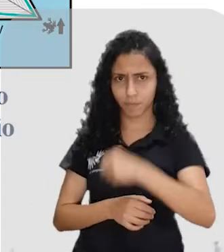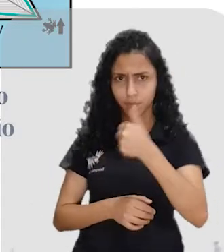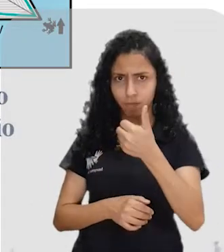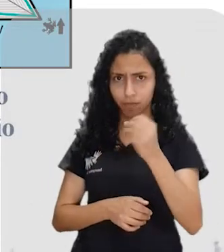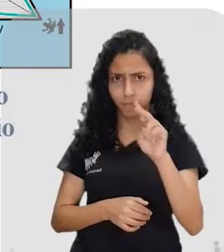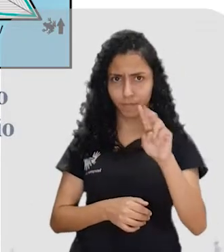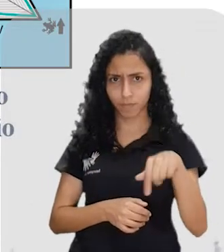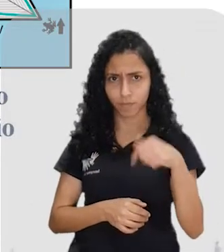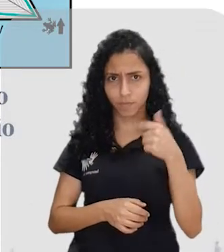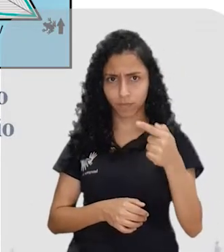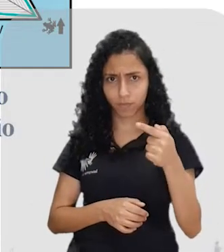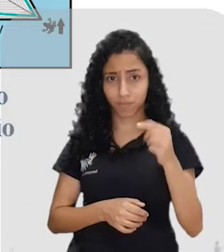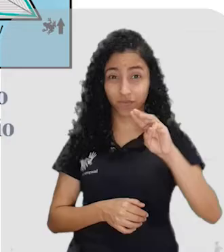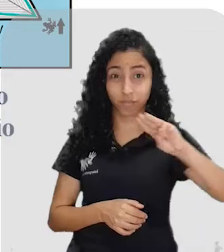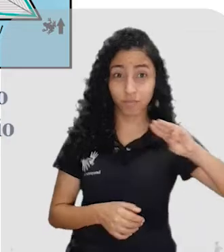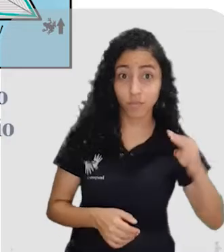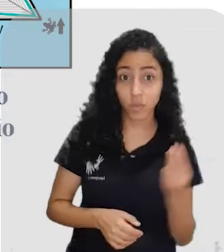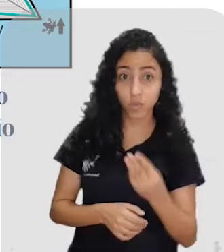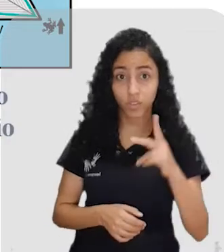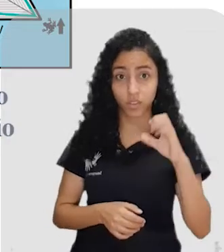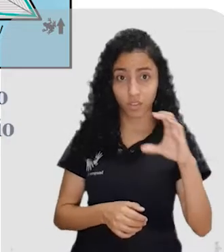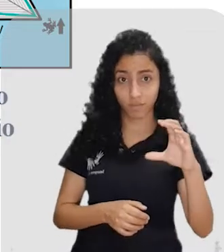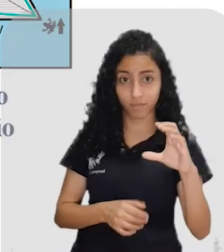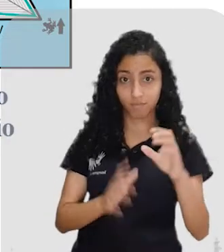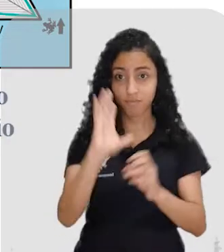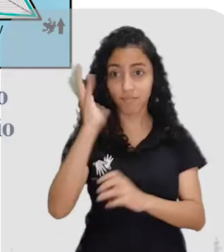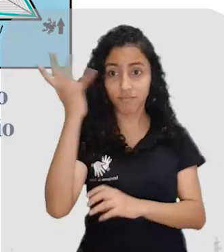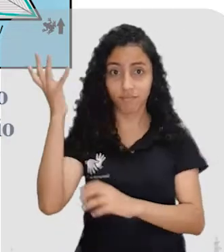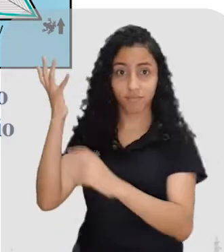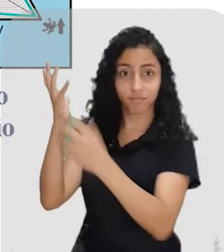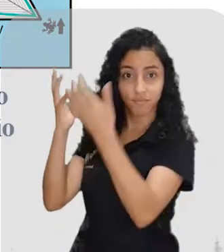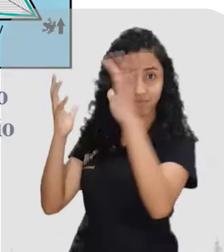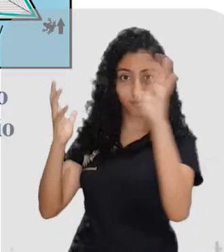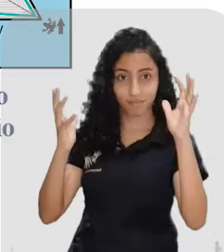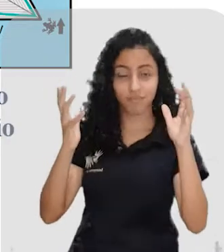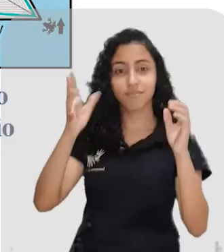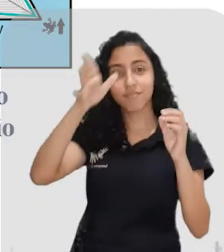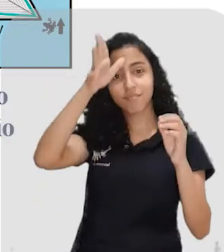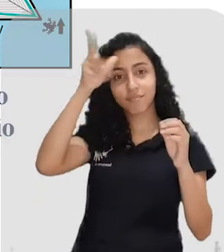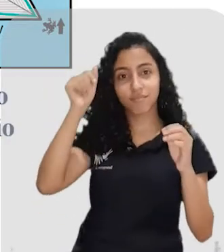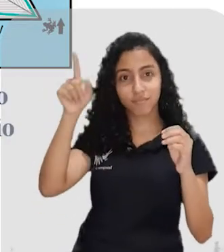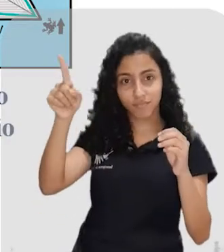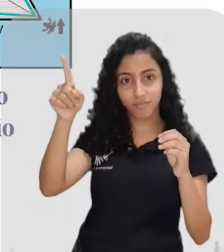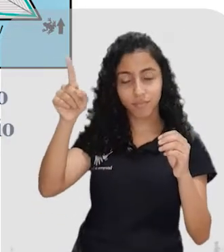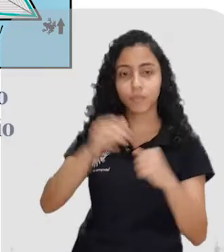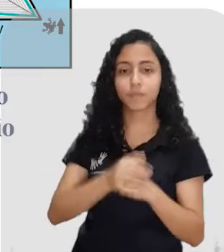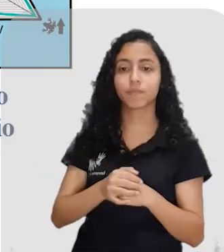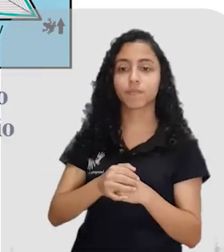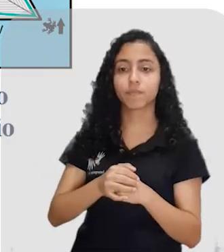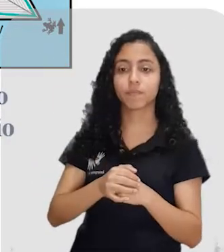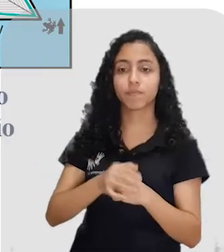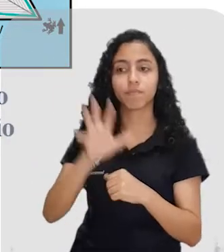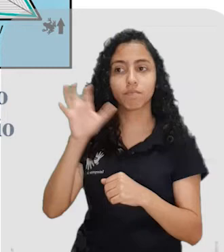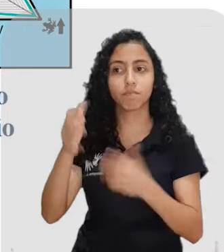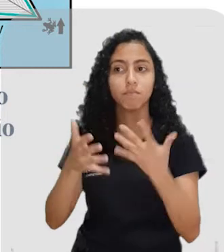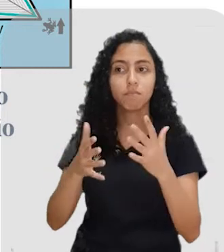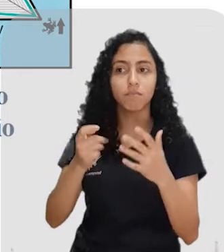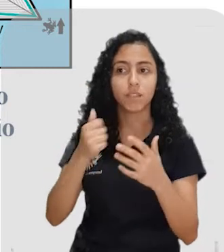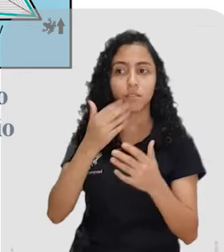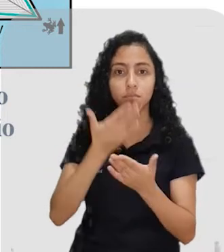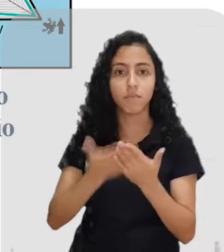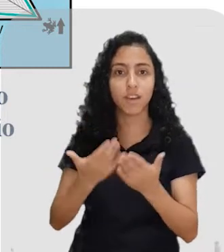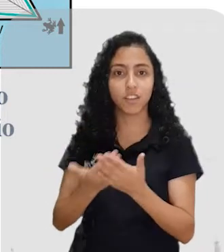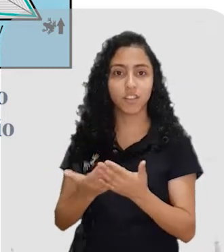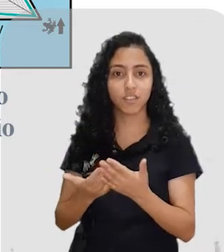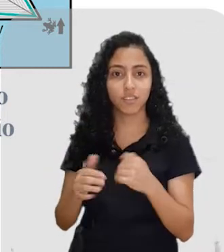eles pegaram 5,7 milhões de hectares em toda a Mata Atlântica, que representa aproximadamente o déficit